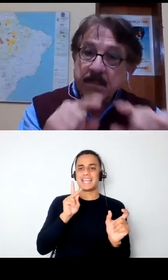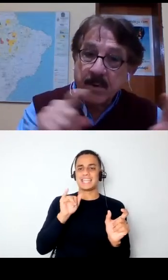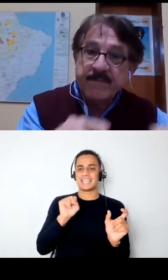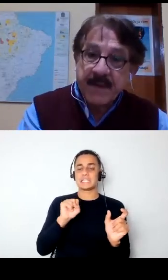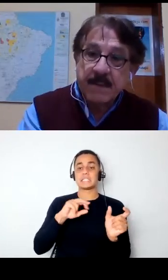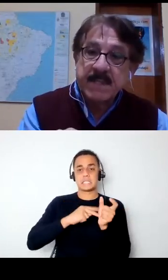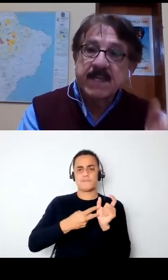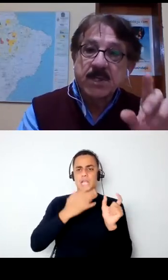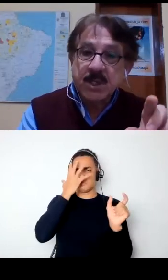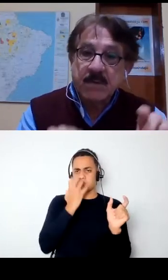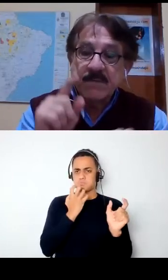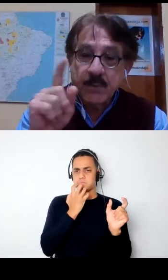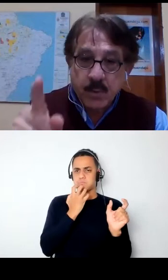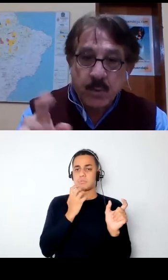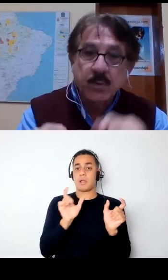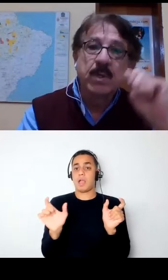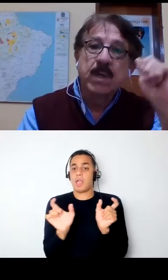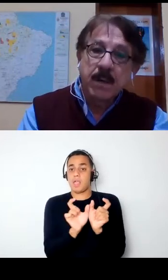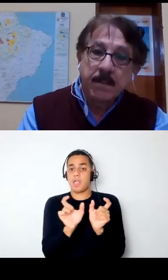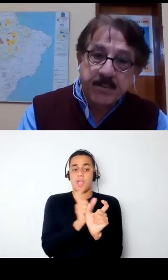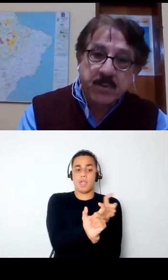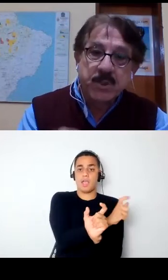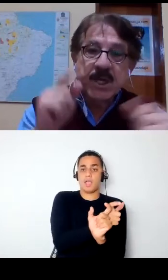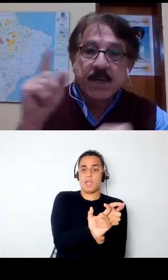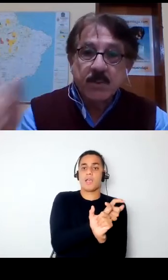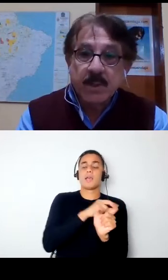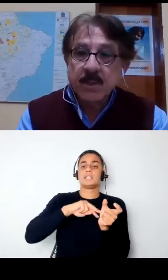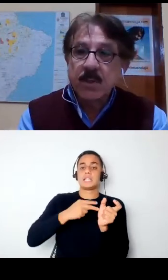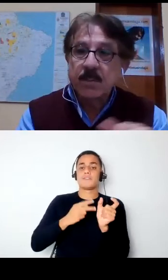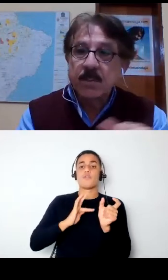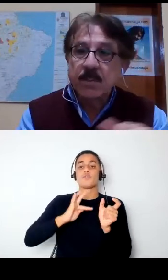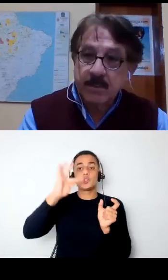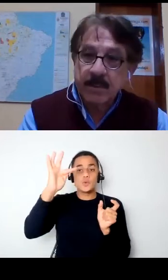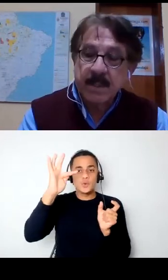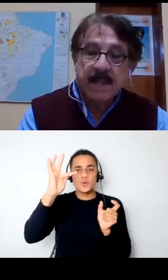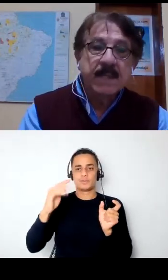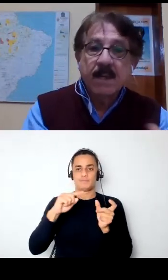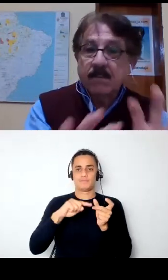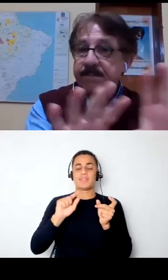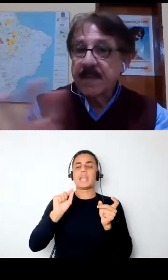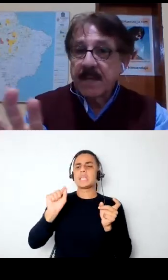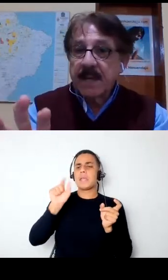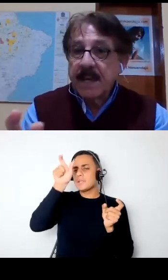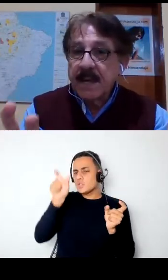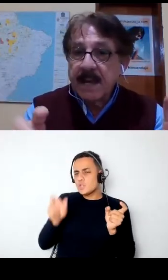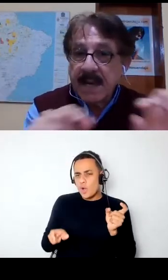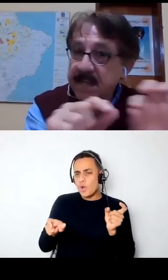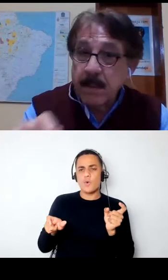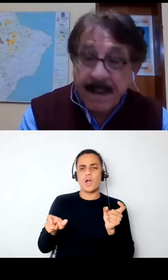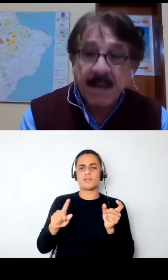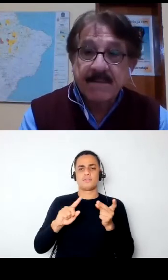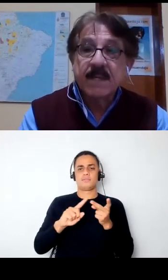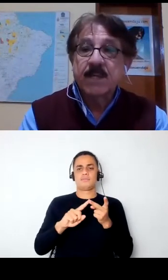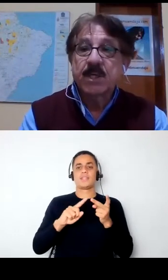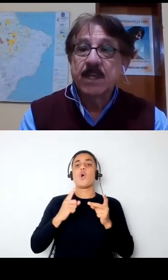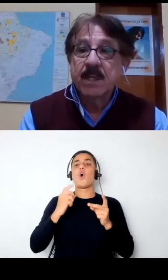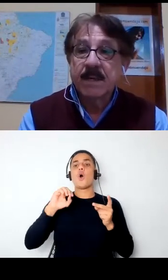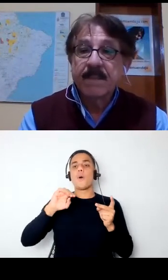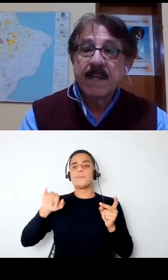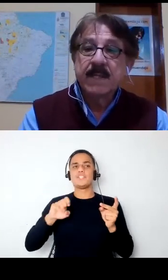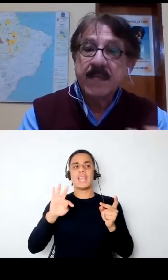tem morfemas que indicam futuro, sujeito e objeto. Então, essa é uma palavra